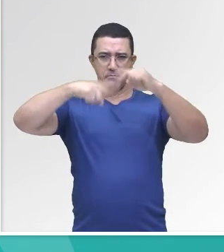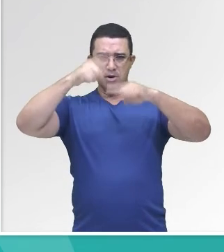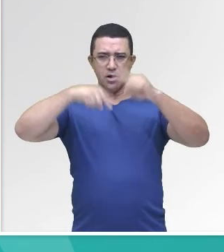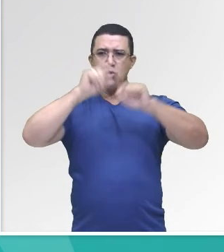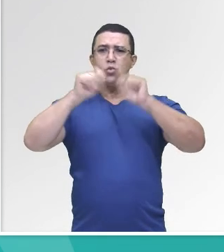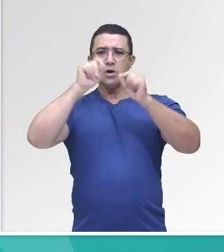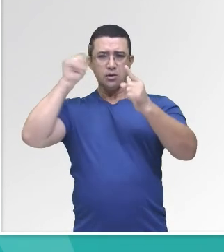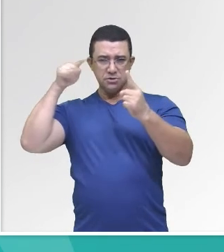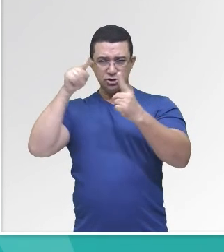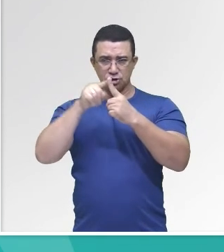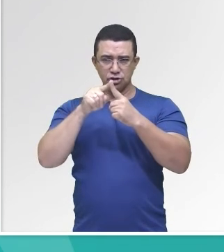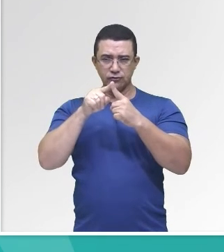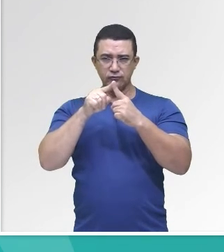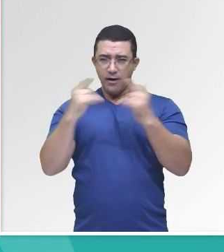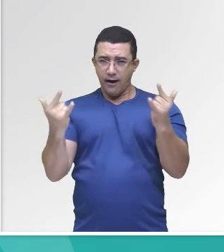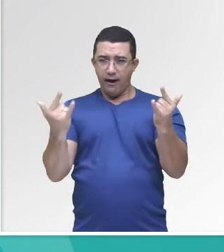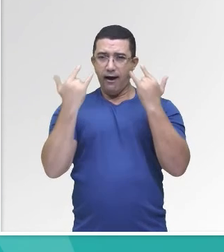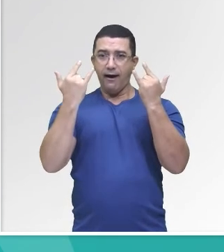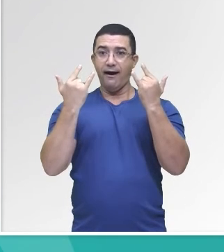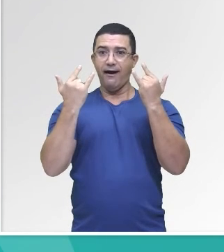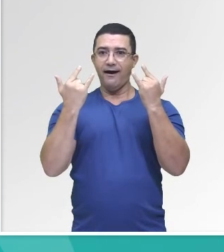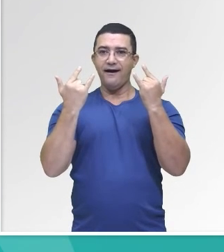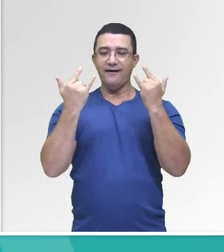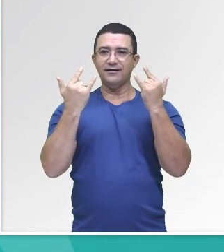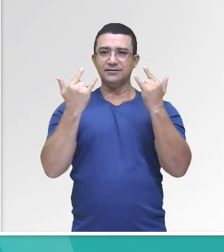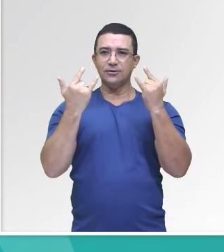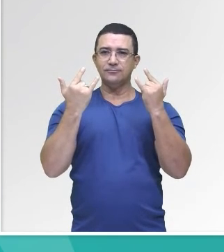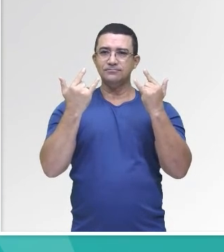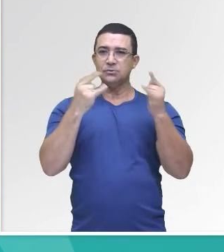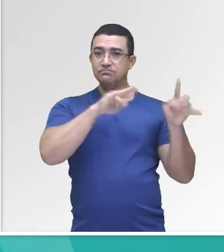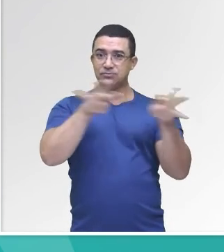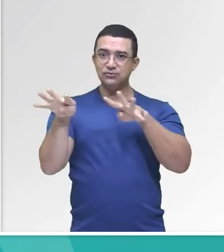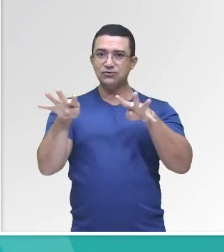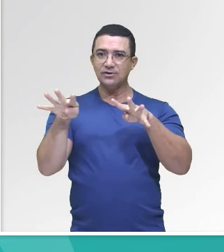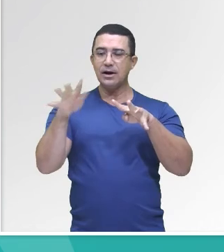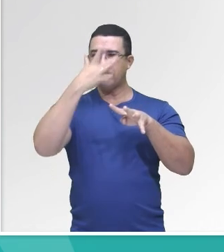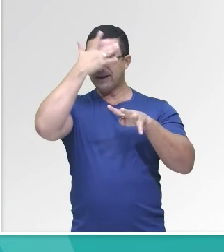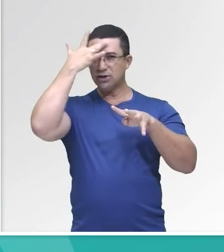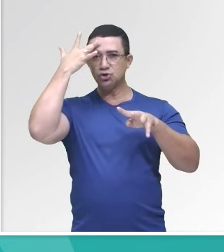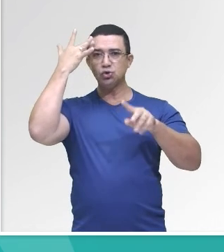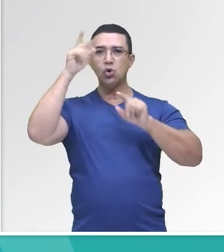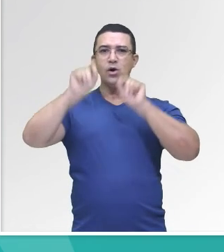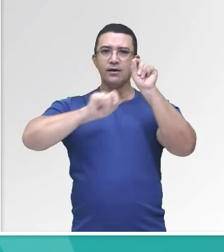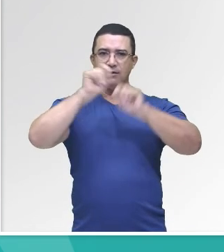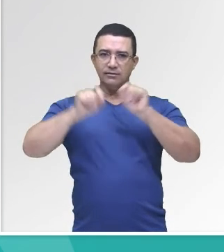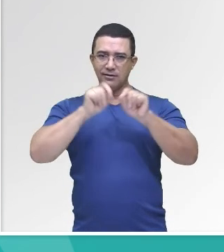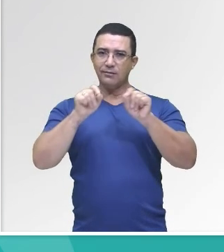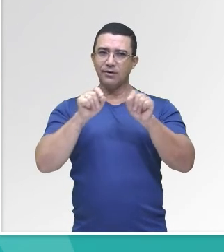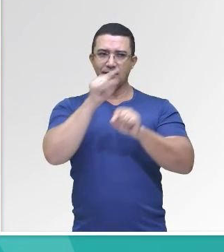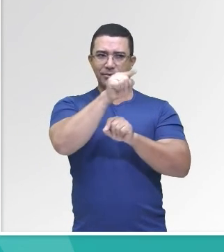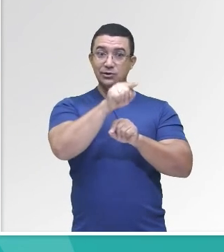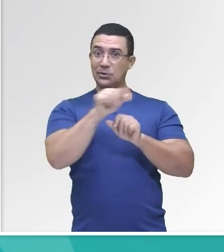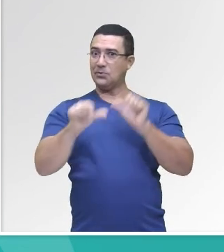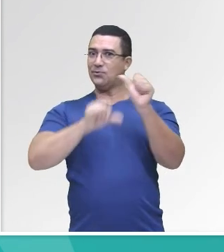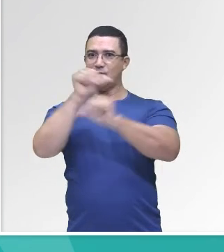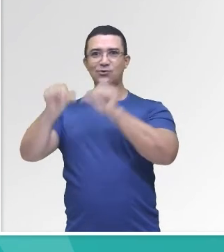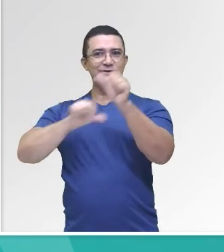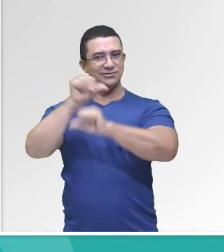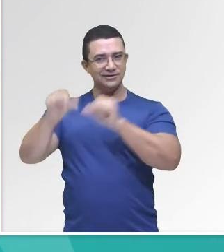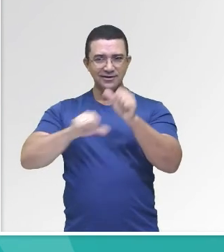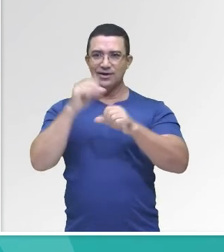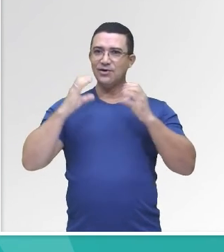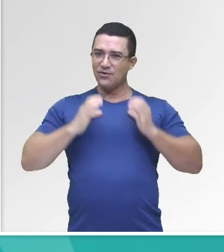de atrair a atenção do consumidor ou instar-los a que tenha determinado comportamento.